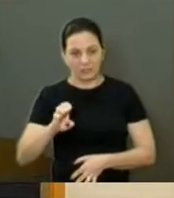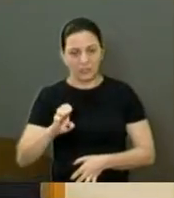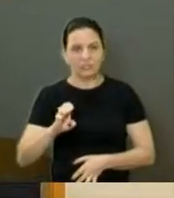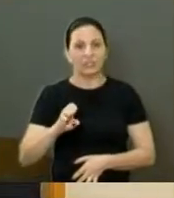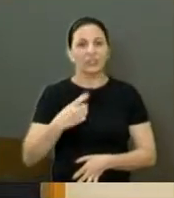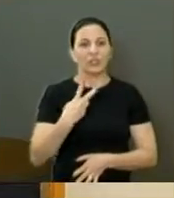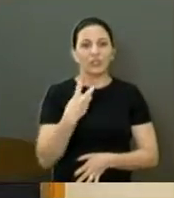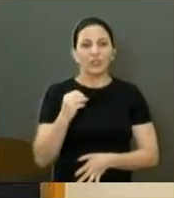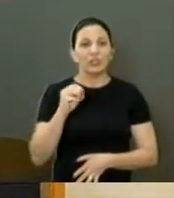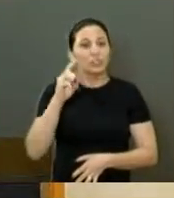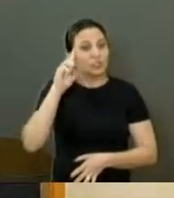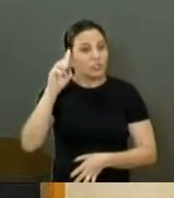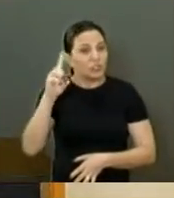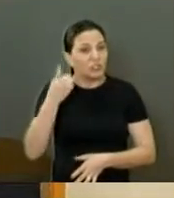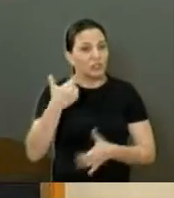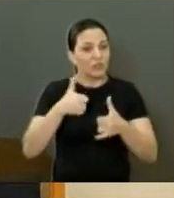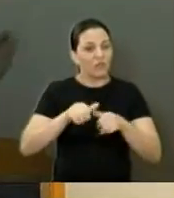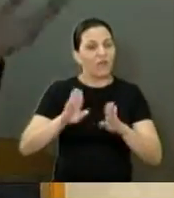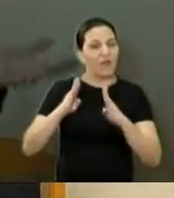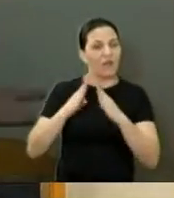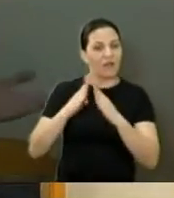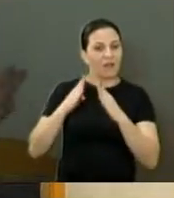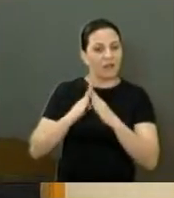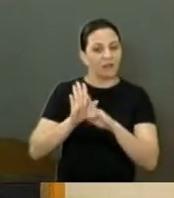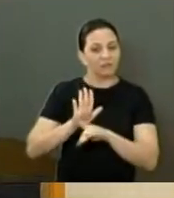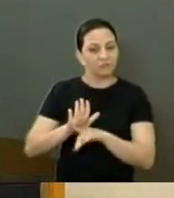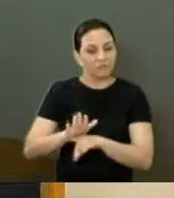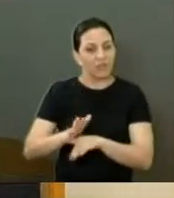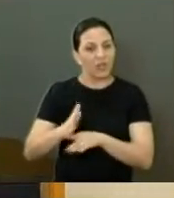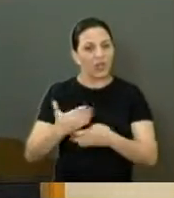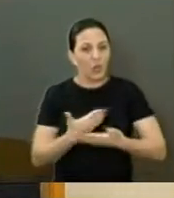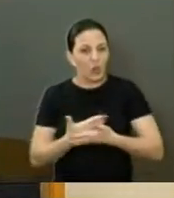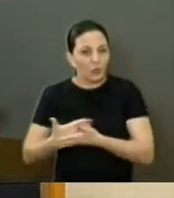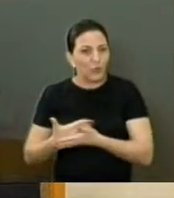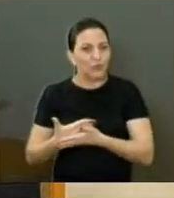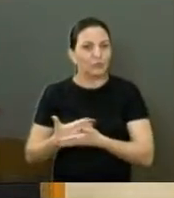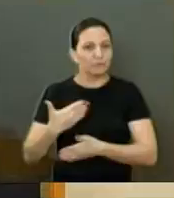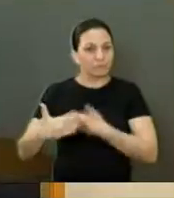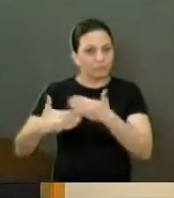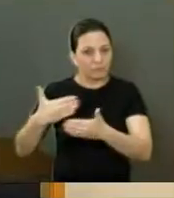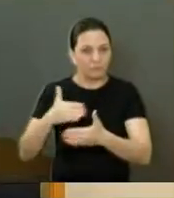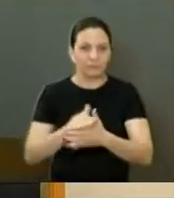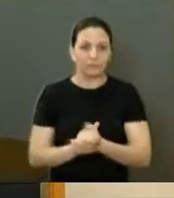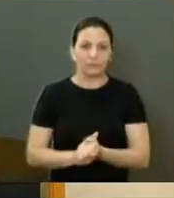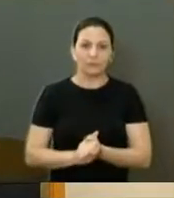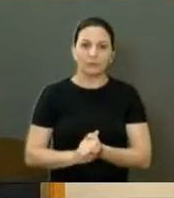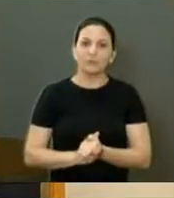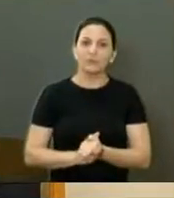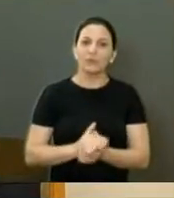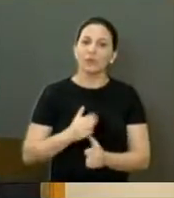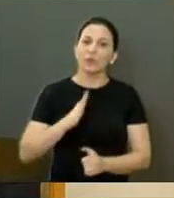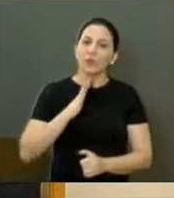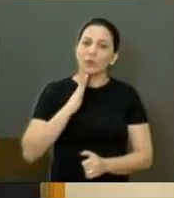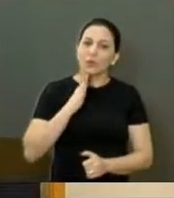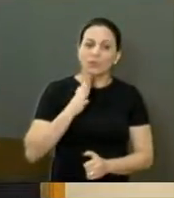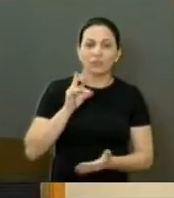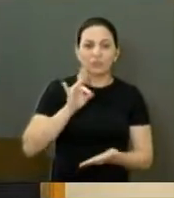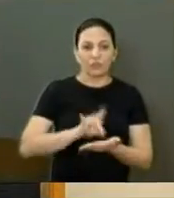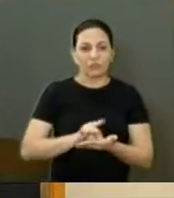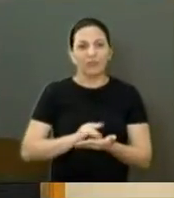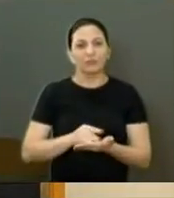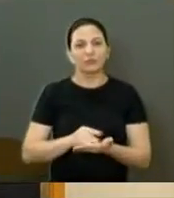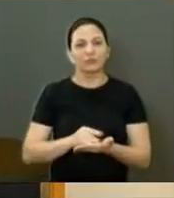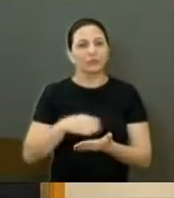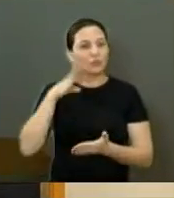aí dos servidores municipais. Eu, como já estive servidor, conheço bem a realidade de alguns deles,